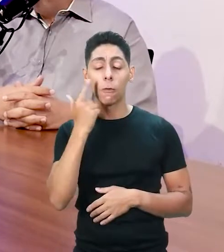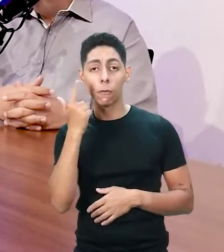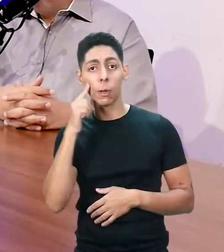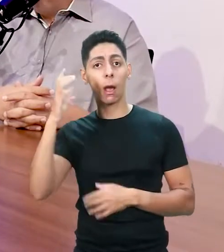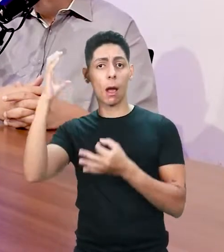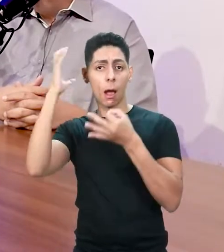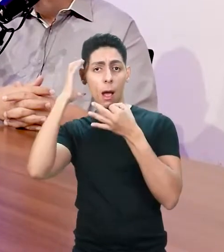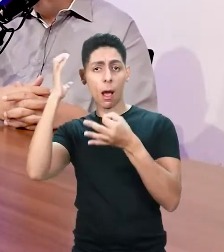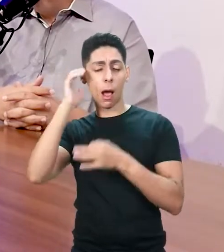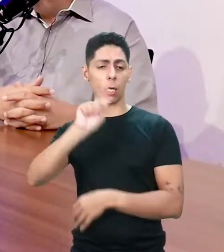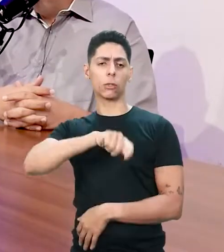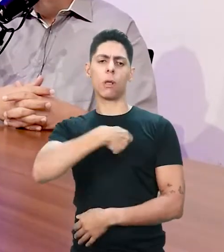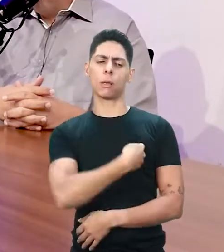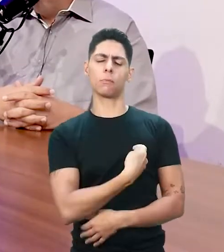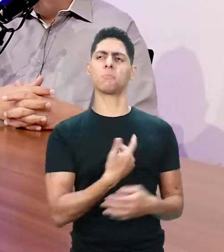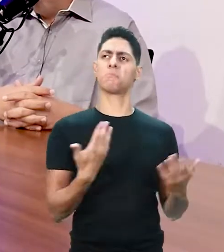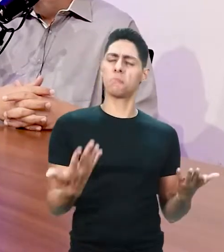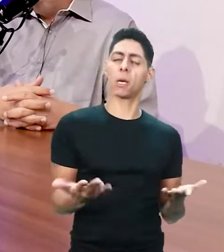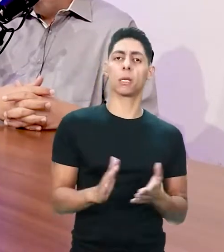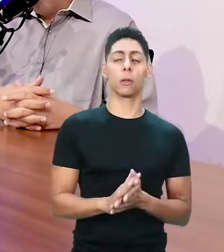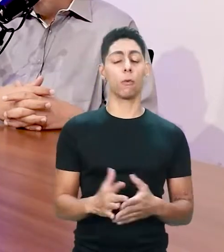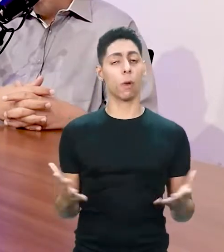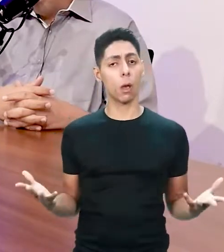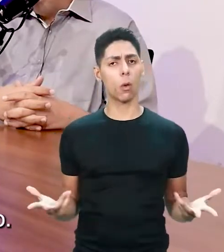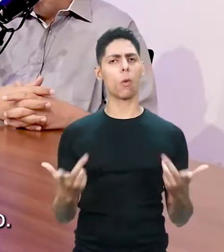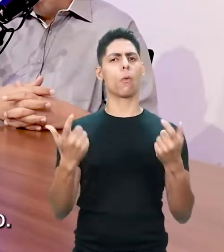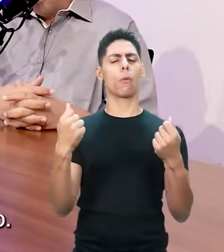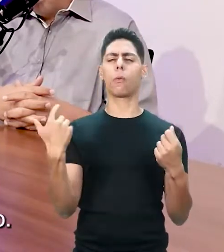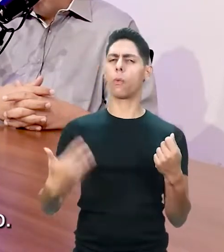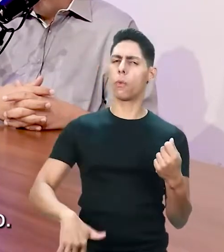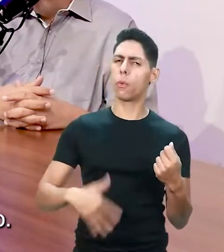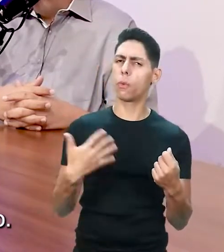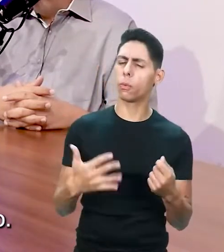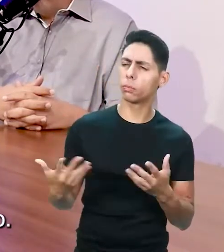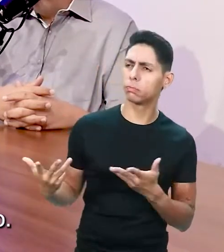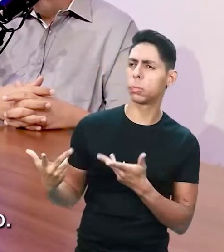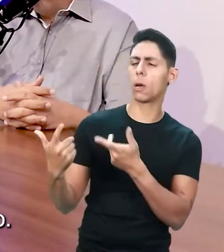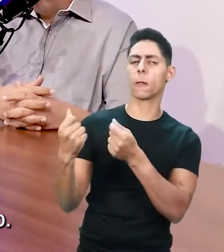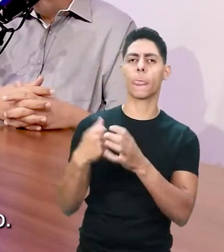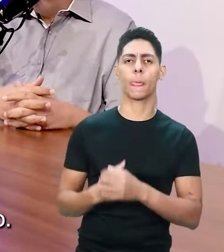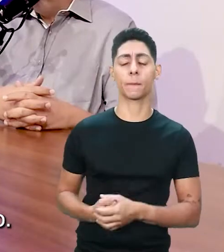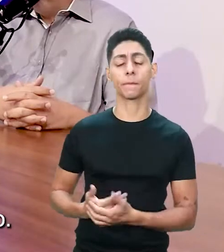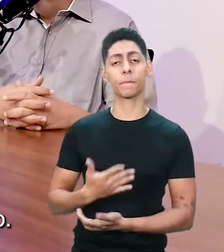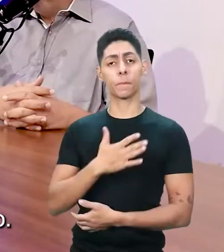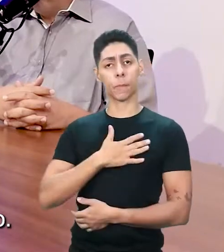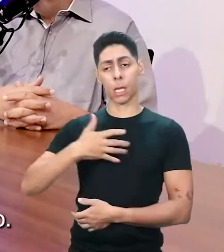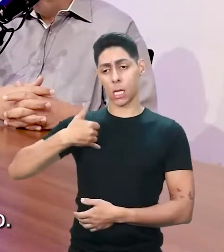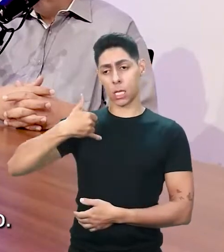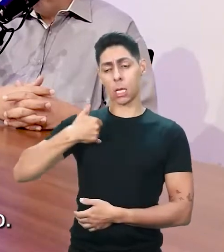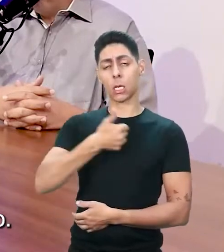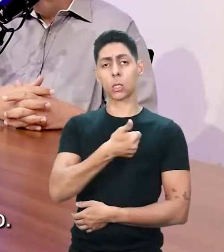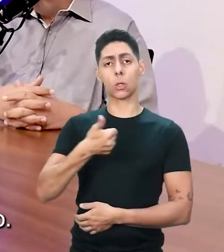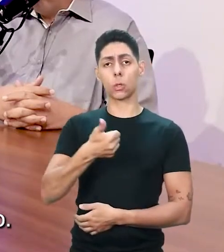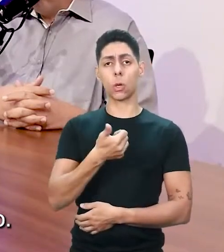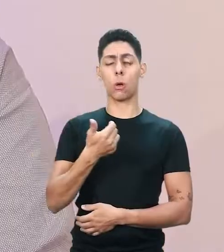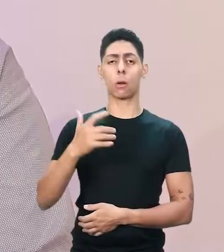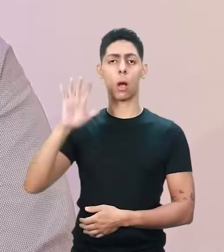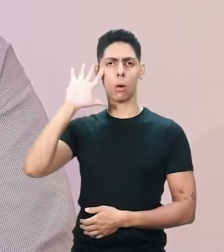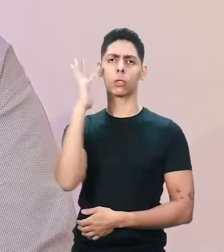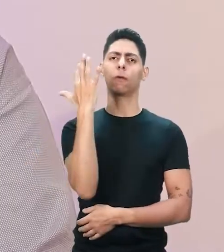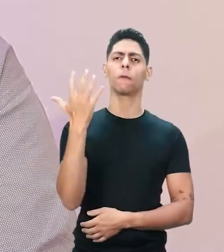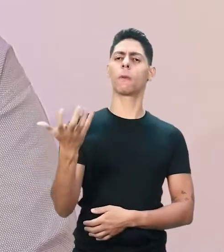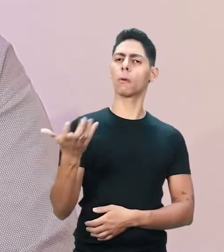Espanha. Então, eu fiquei fascinado por aquilo. E ali eu tomei a decisão. Com 11 anos de idade, eu decidi, eu quero trabalhar no